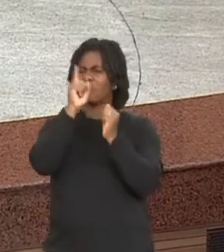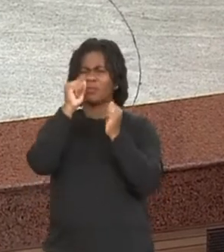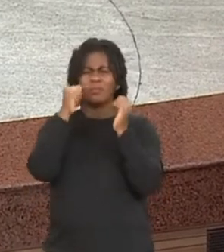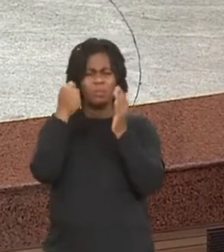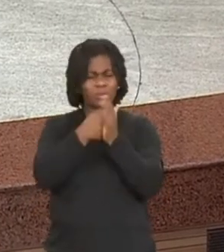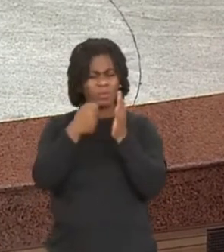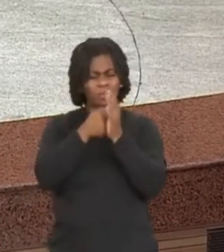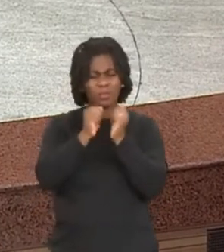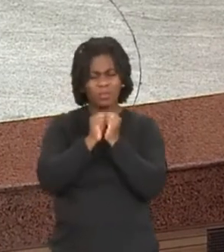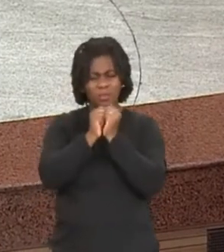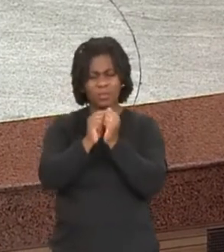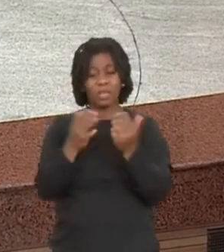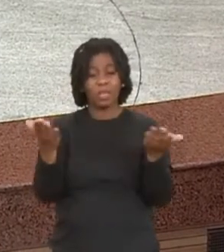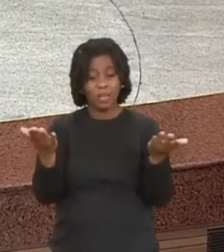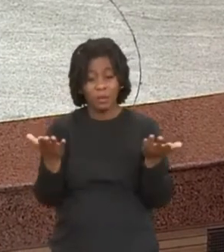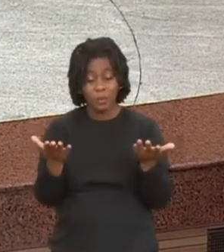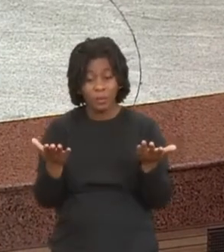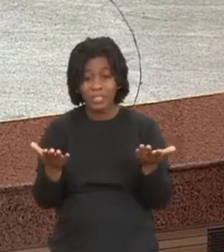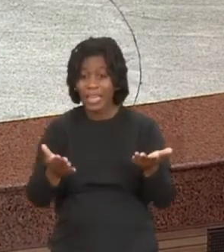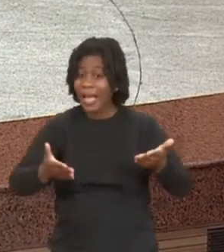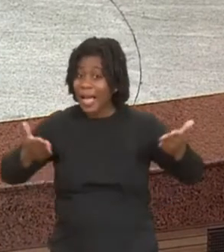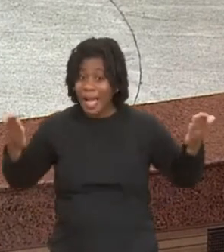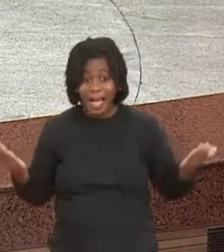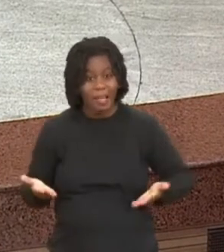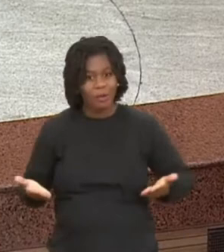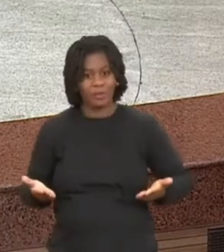você vai lutar com teu Deus. É hoje, é agora.